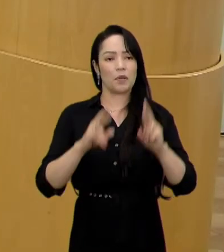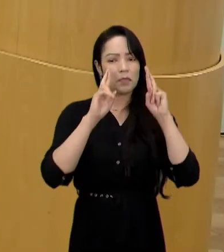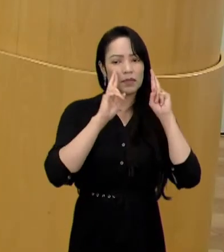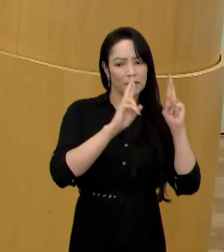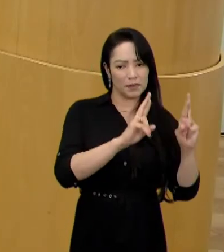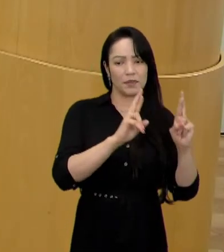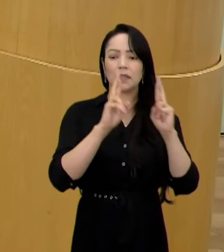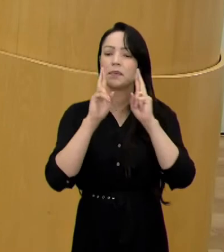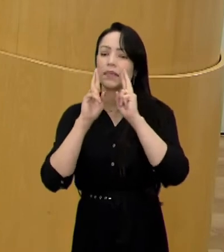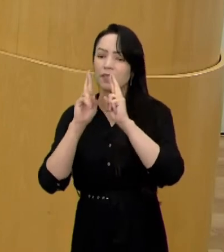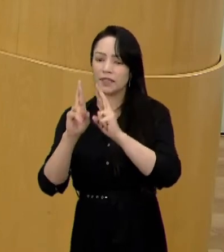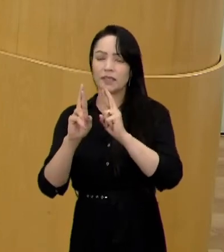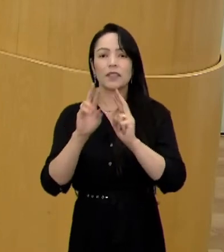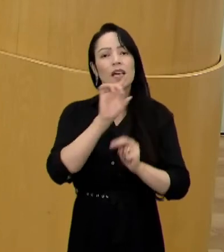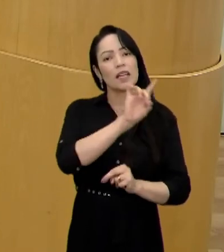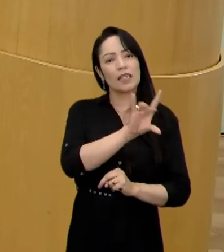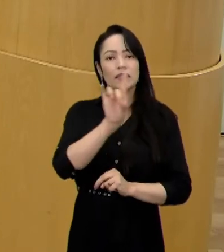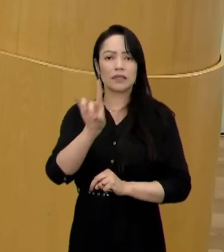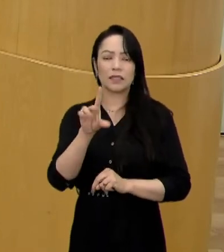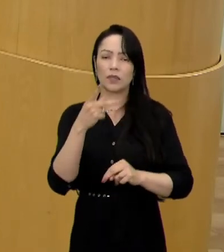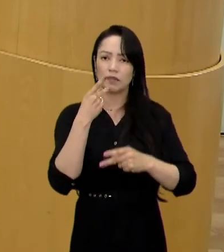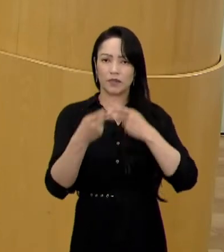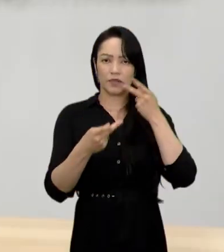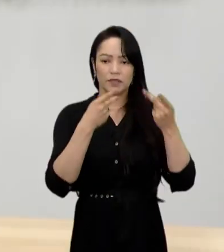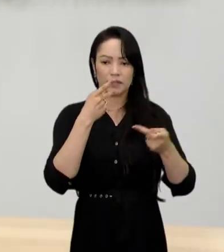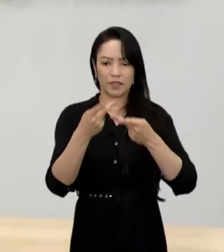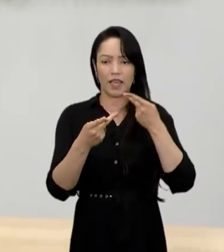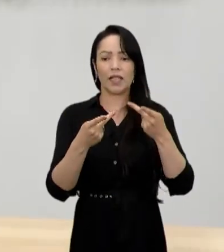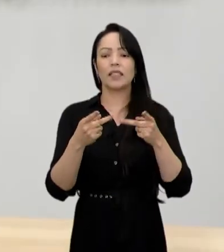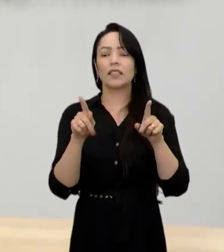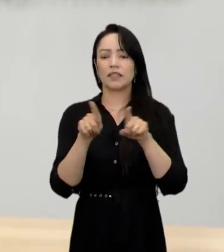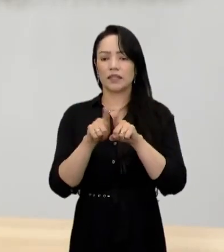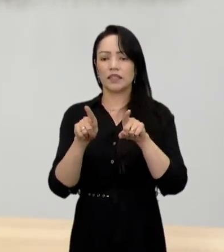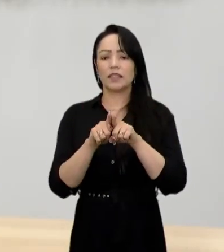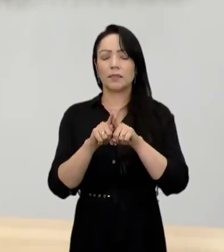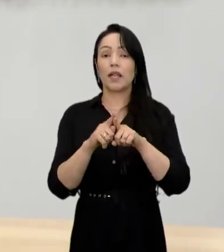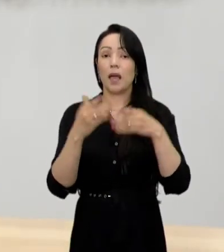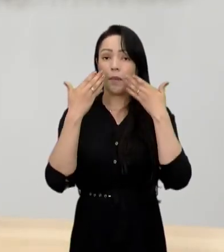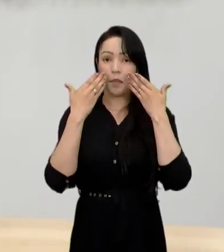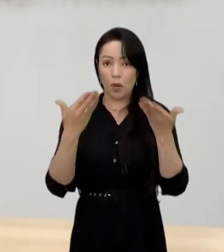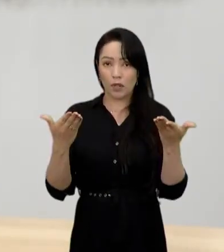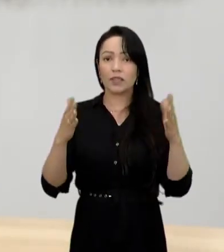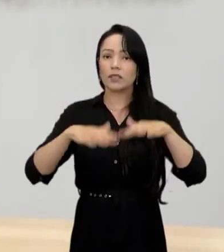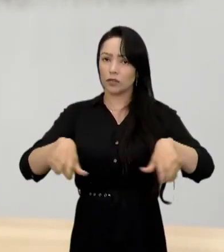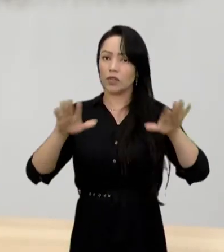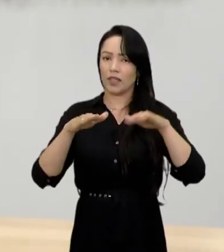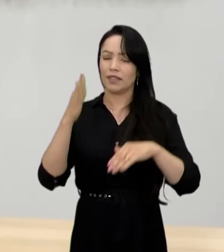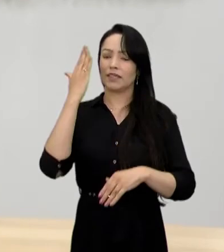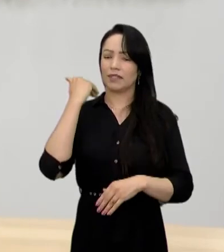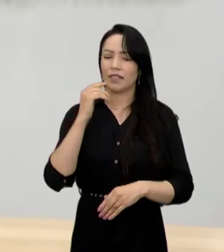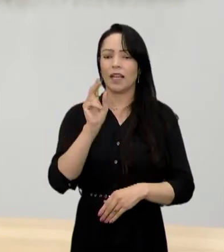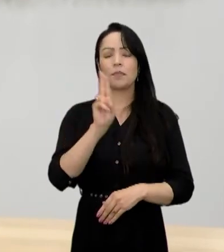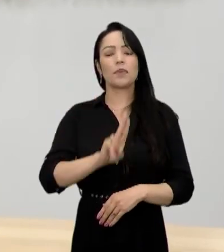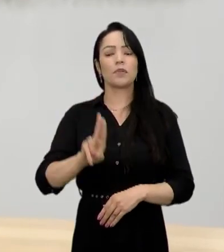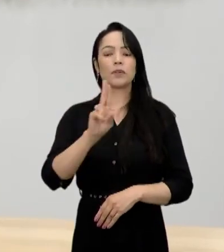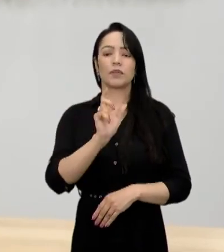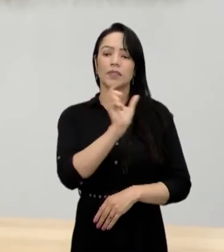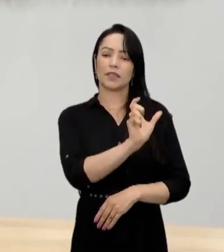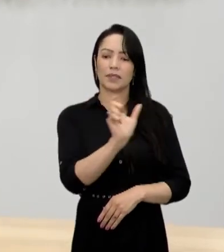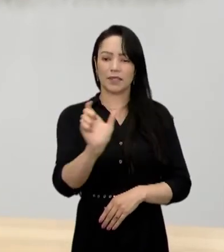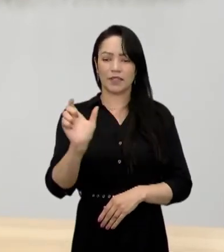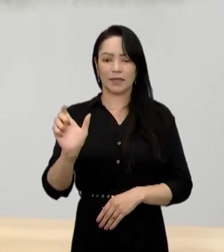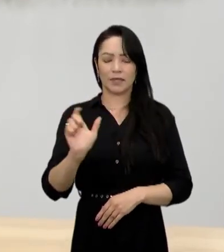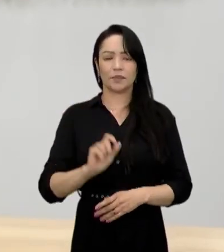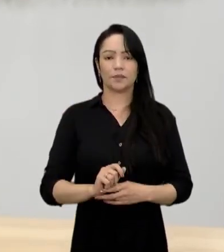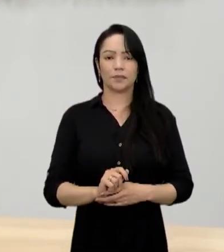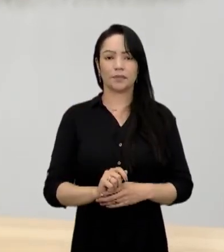como o outro fala, também mostra que nós sabemos lidar com a palavra. Sim. Né? Quando a gente desrespeita é que a gente